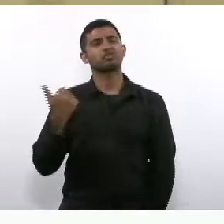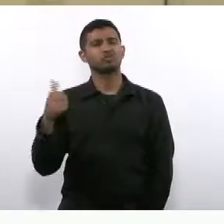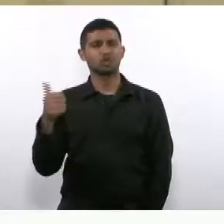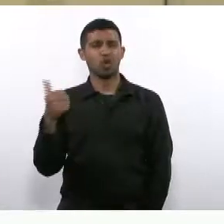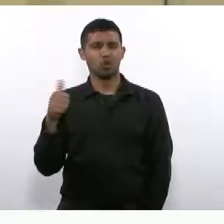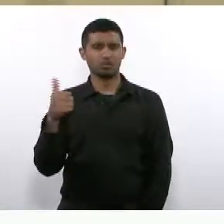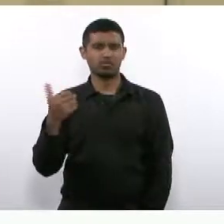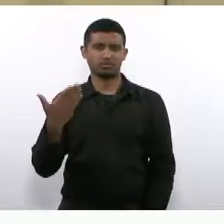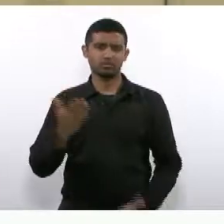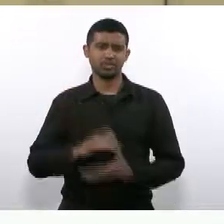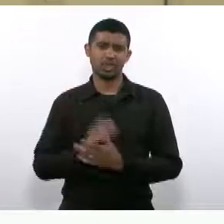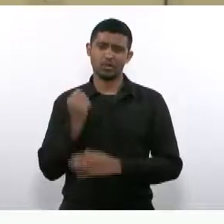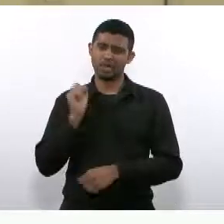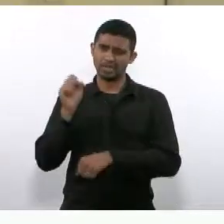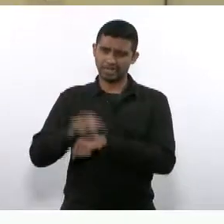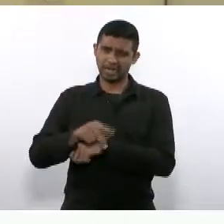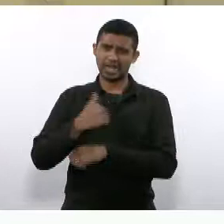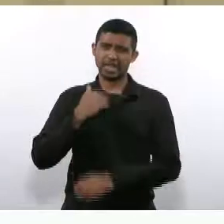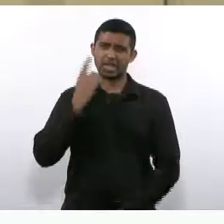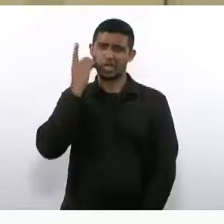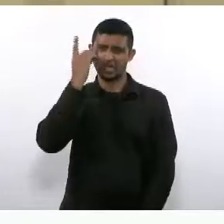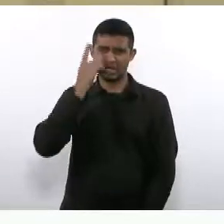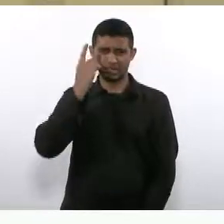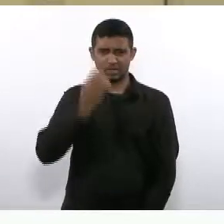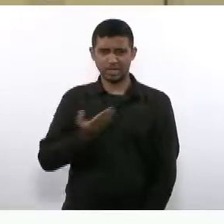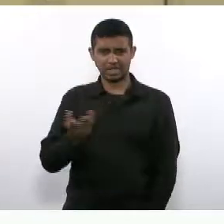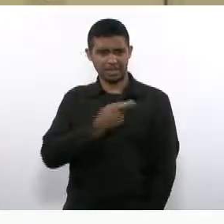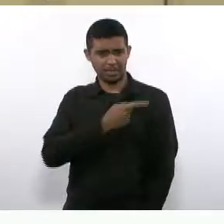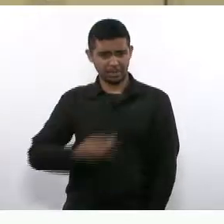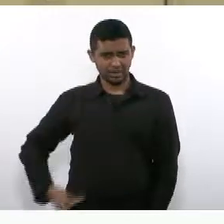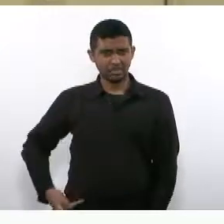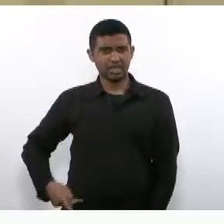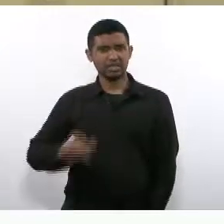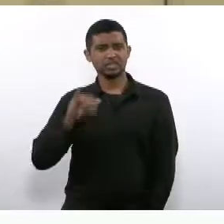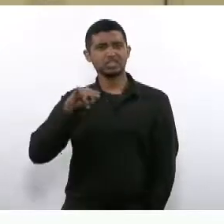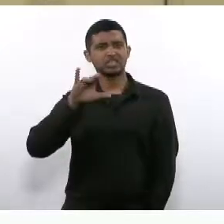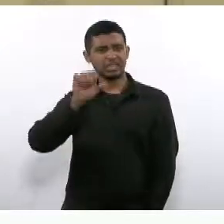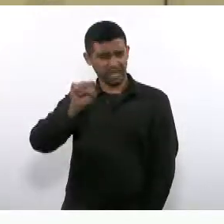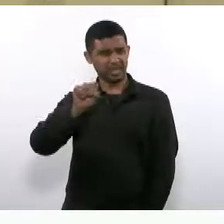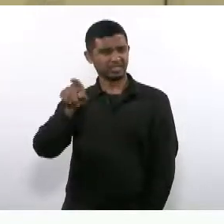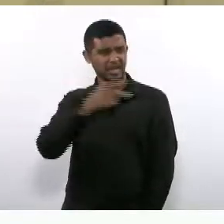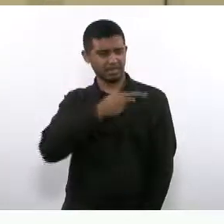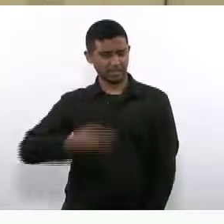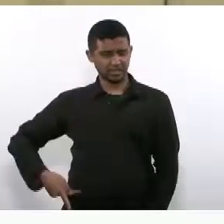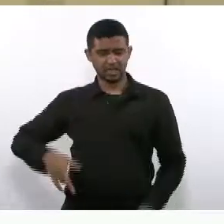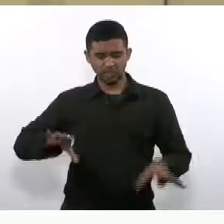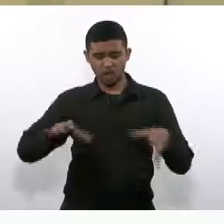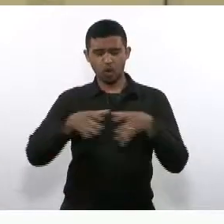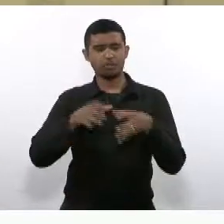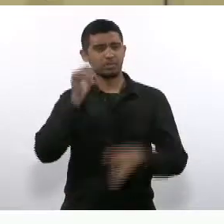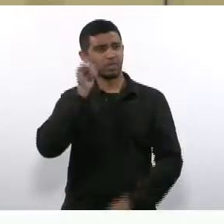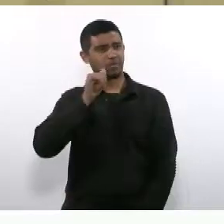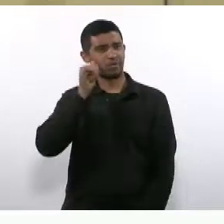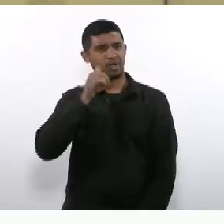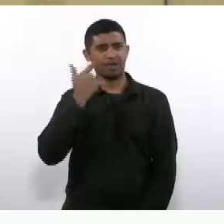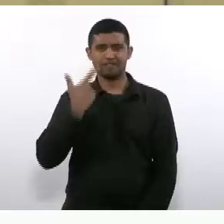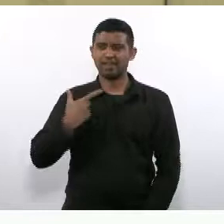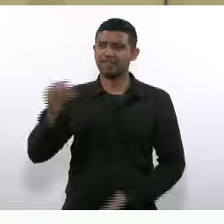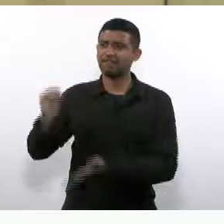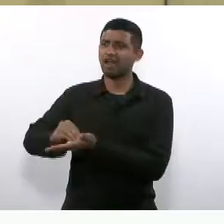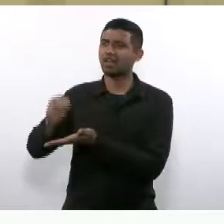2011, ainda era a deputada Inês Pandeló, presidente da Comissão de Mulheres, e essa demanda ela